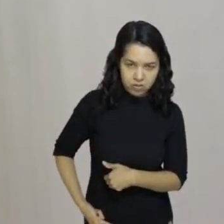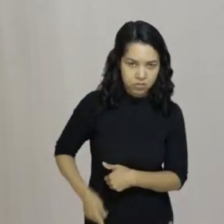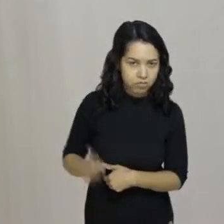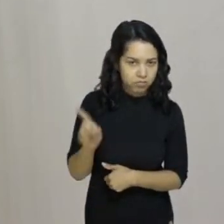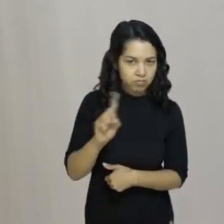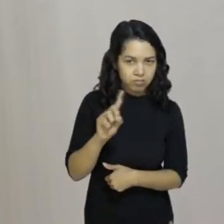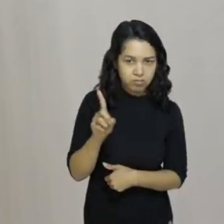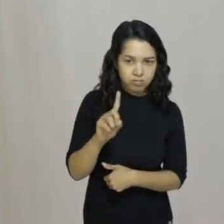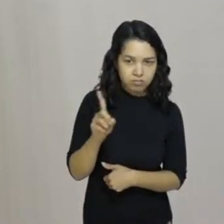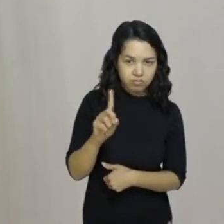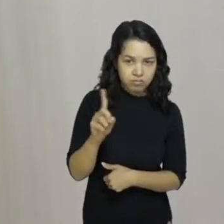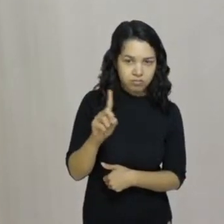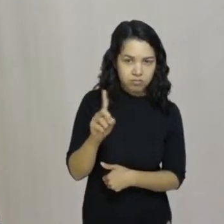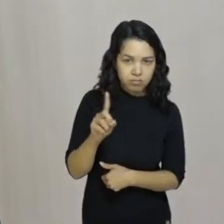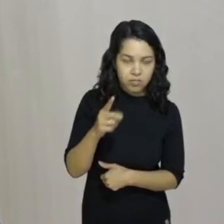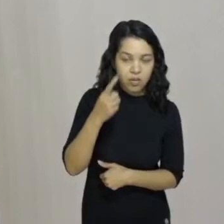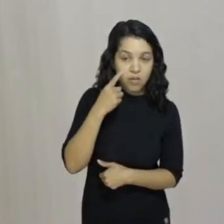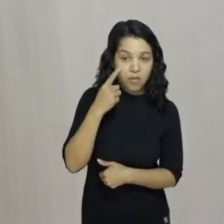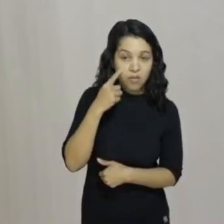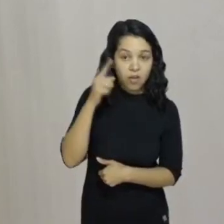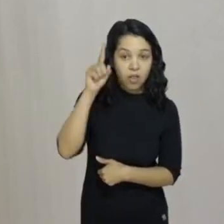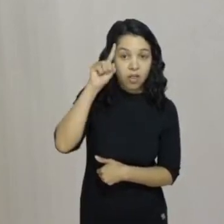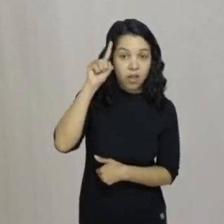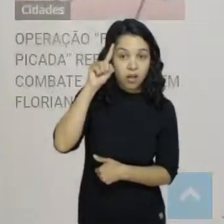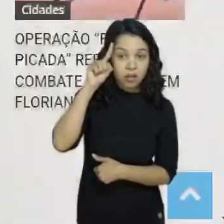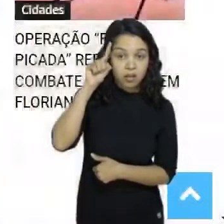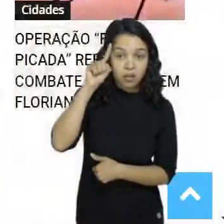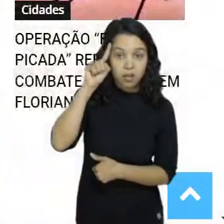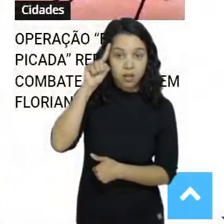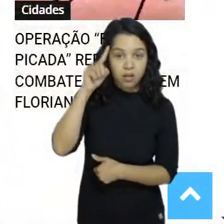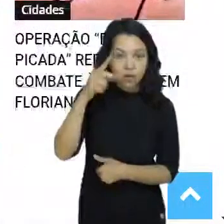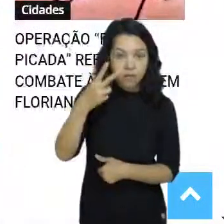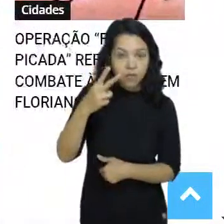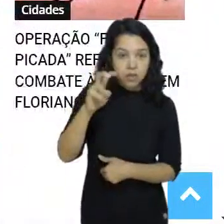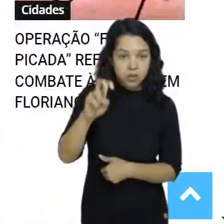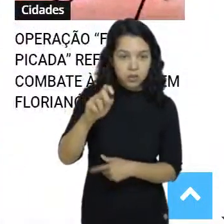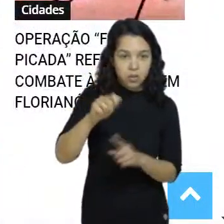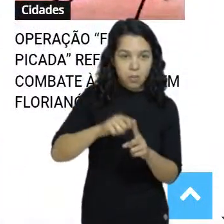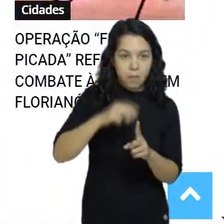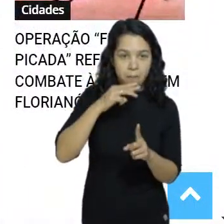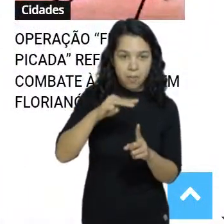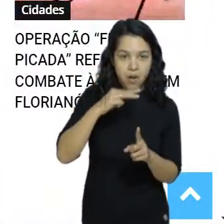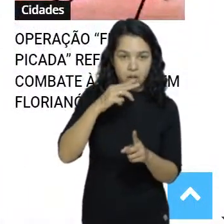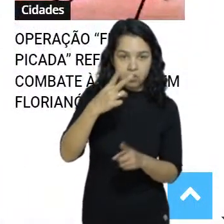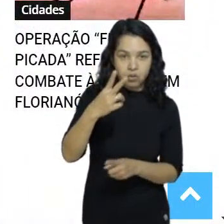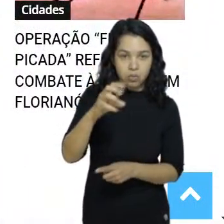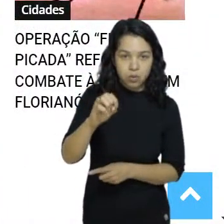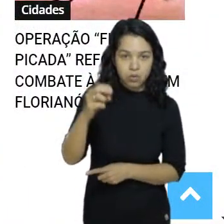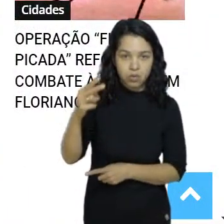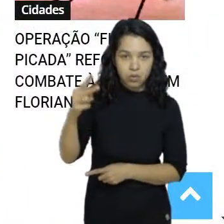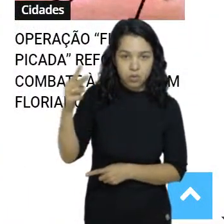pouquinho ali para ficar bem clara a data ali 25 de Março 2022